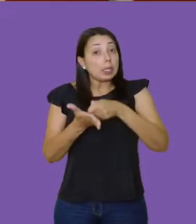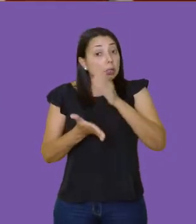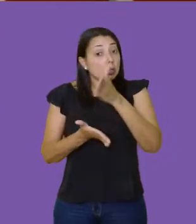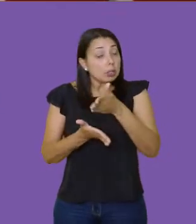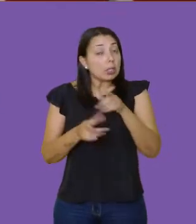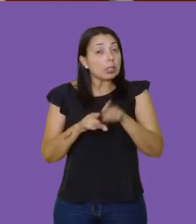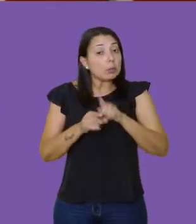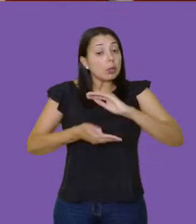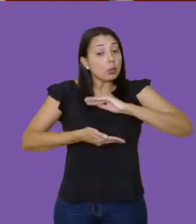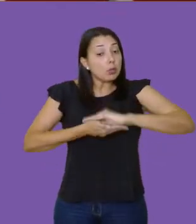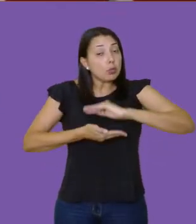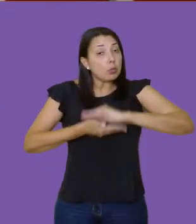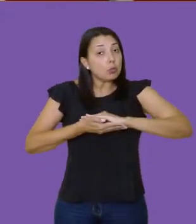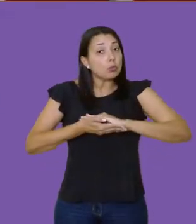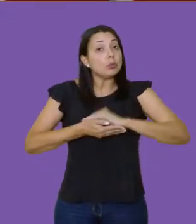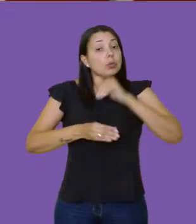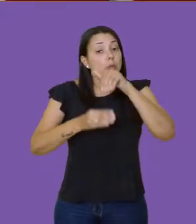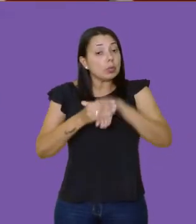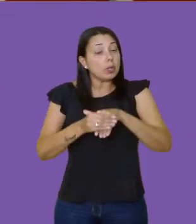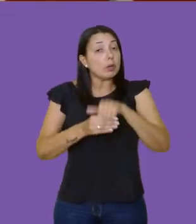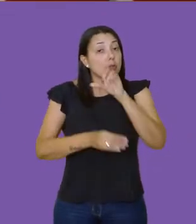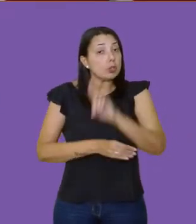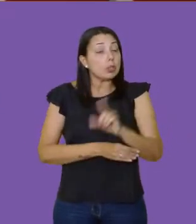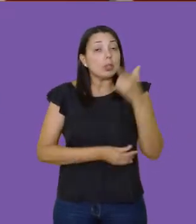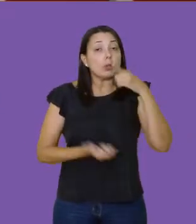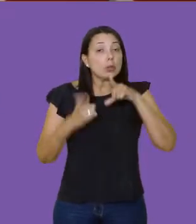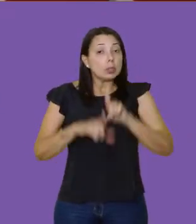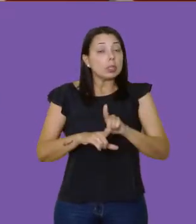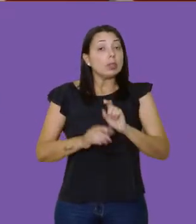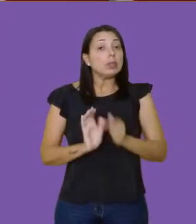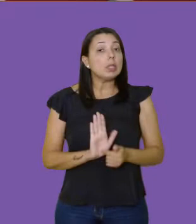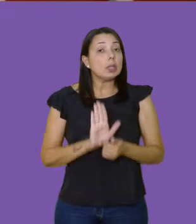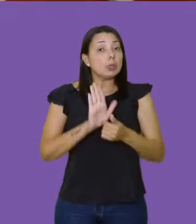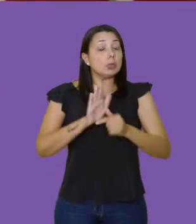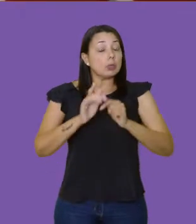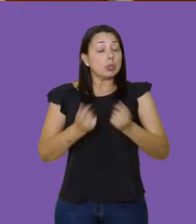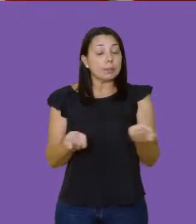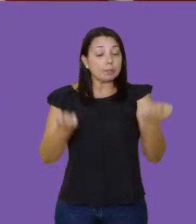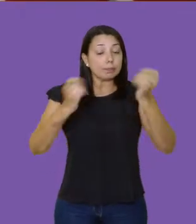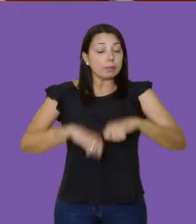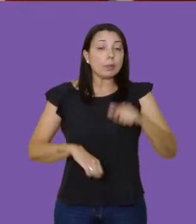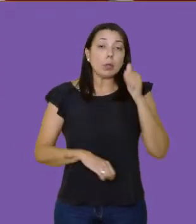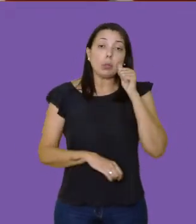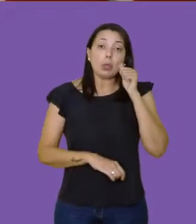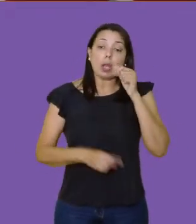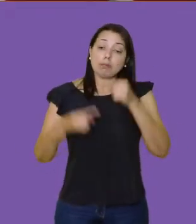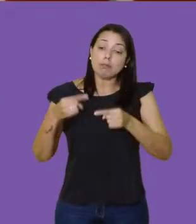fundo eleitoral, que é um direito conquistado e que ajuda a potencializar as mulheres na política.